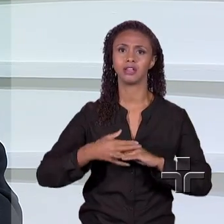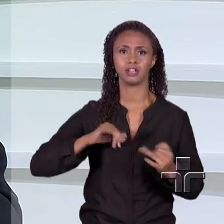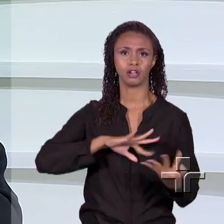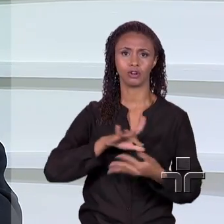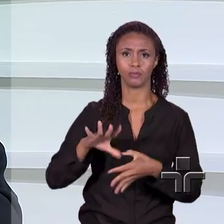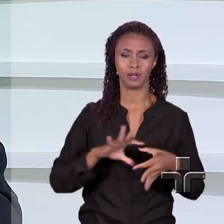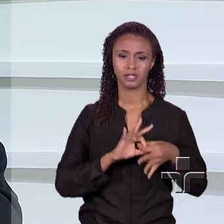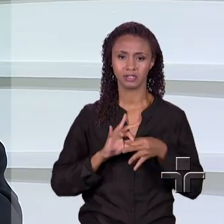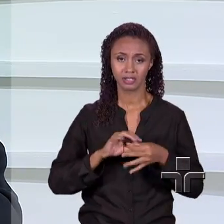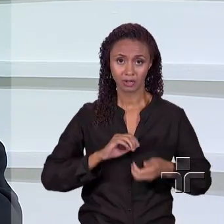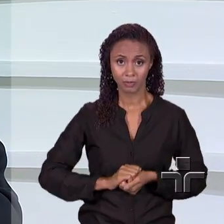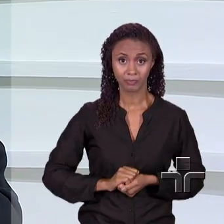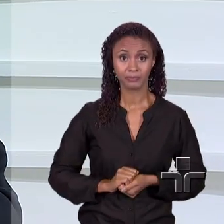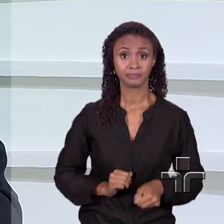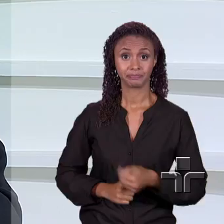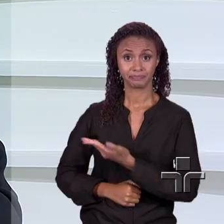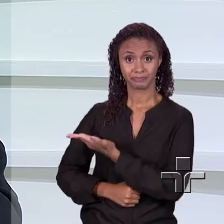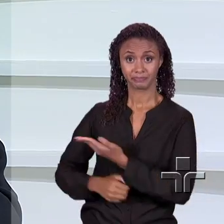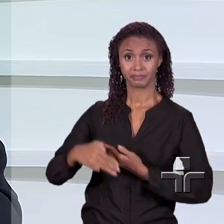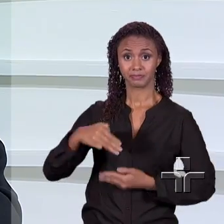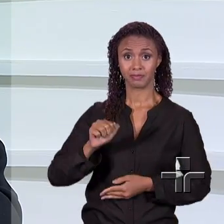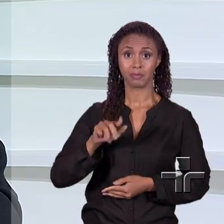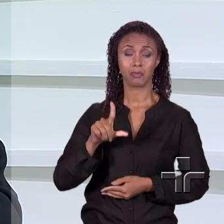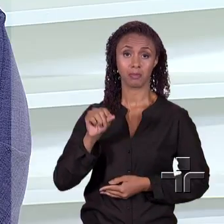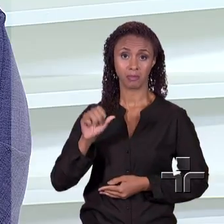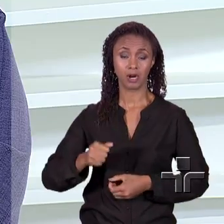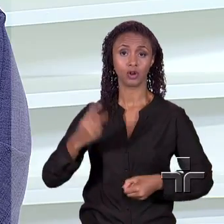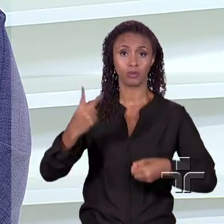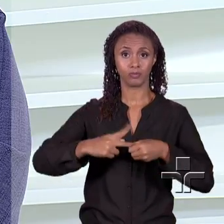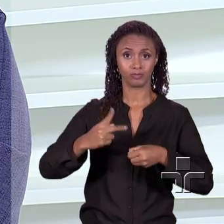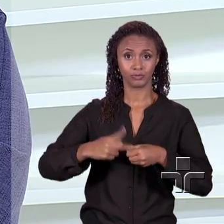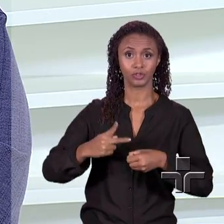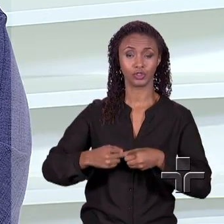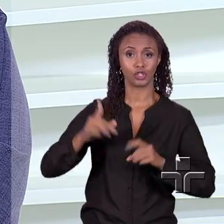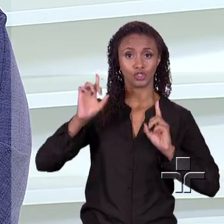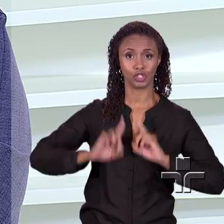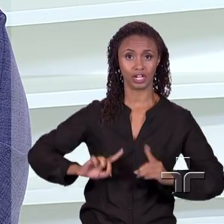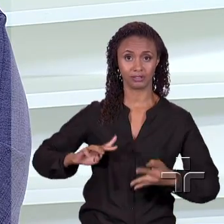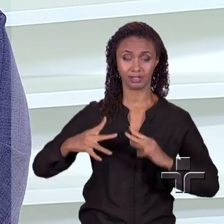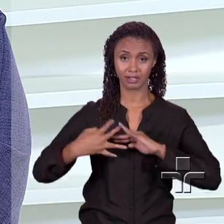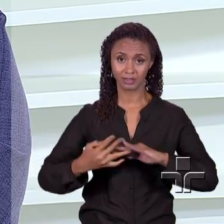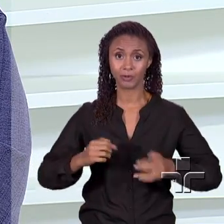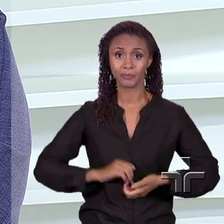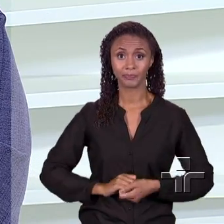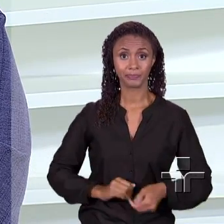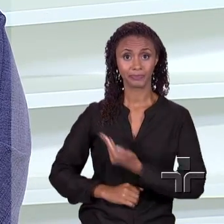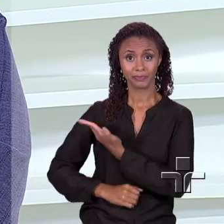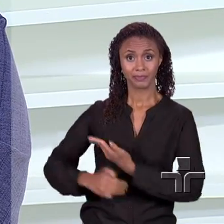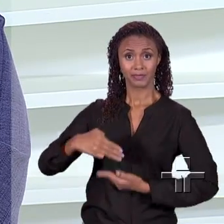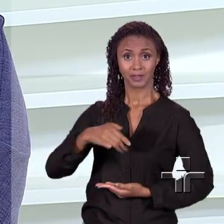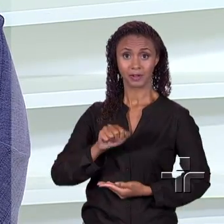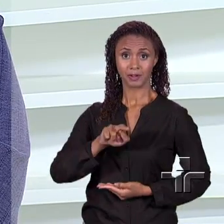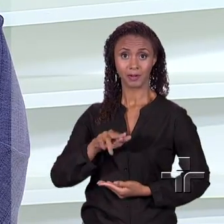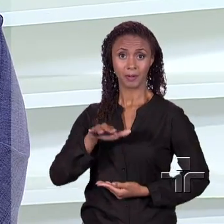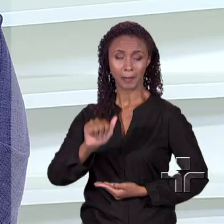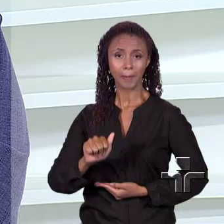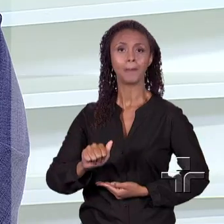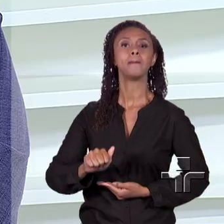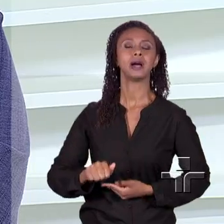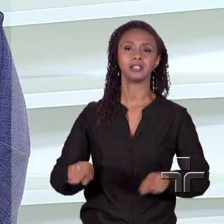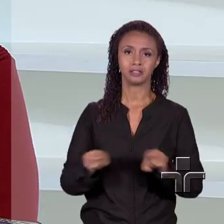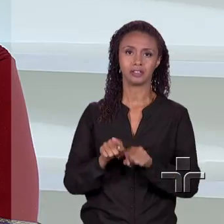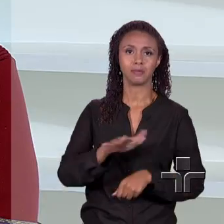Weichert, procurador federal dos Direitos do Cidadão. Márcia Lima, professora do Departamento de Sociologia da